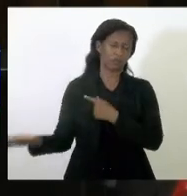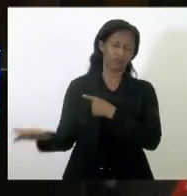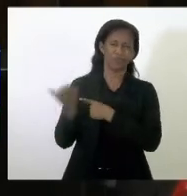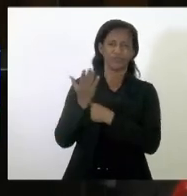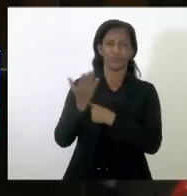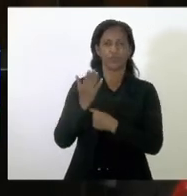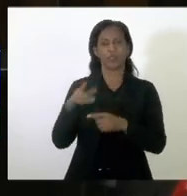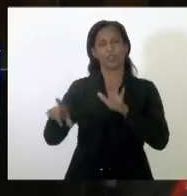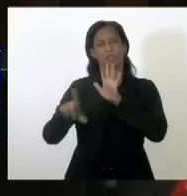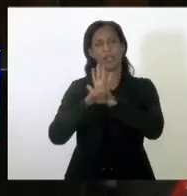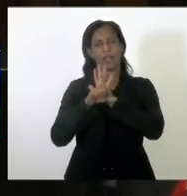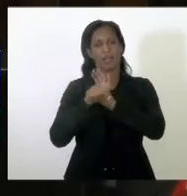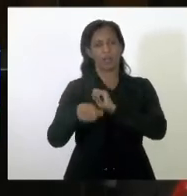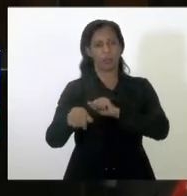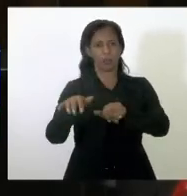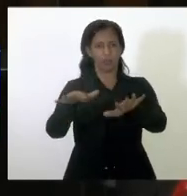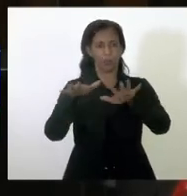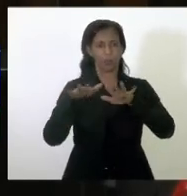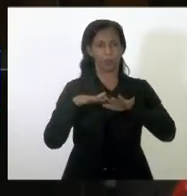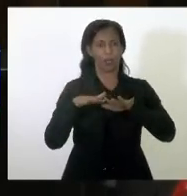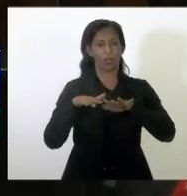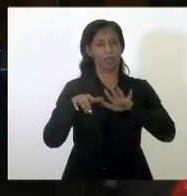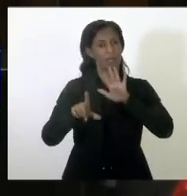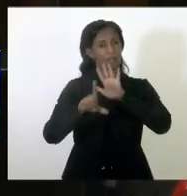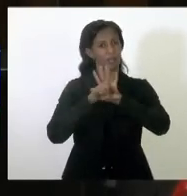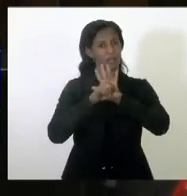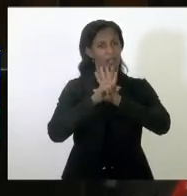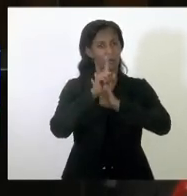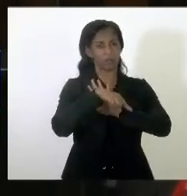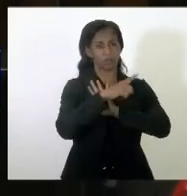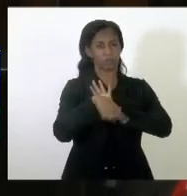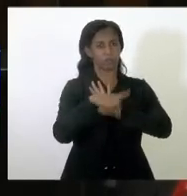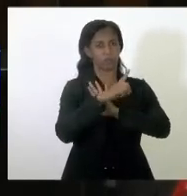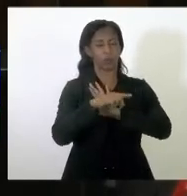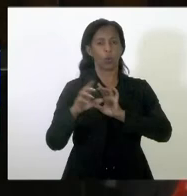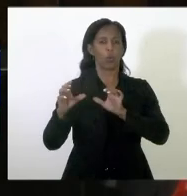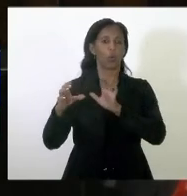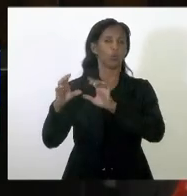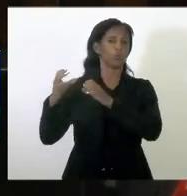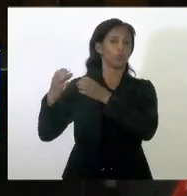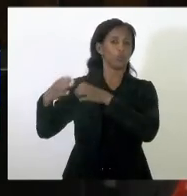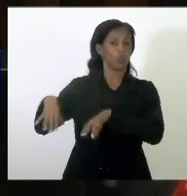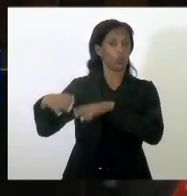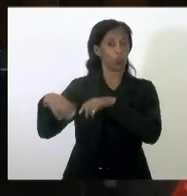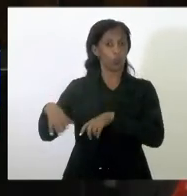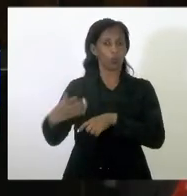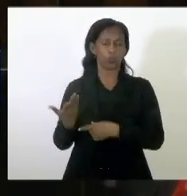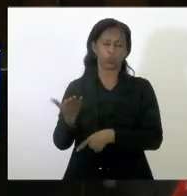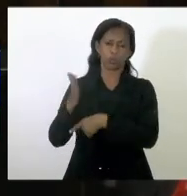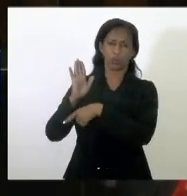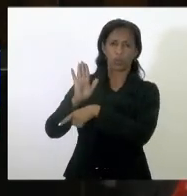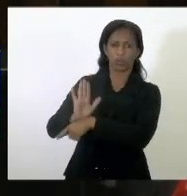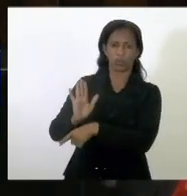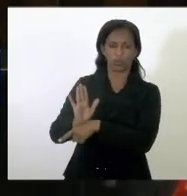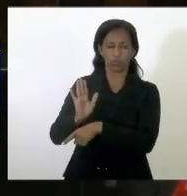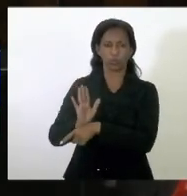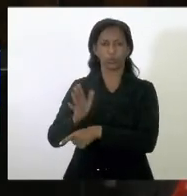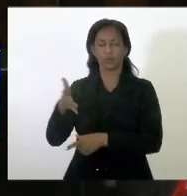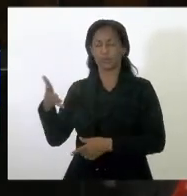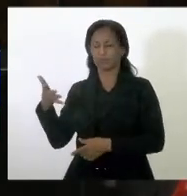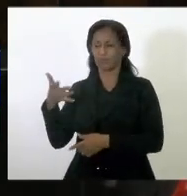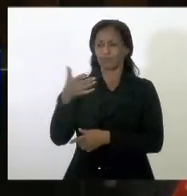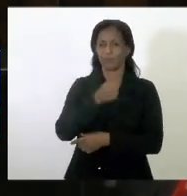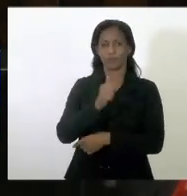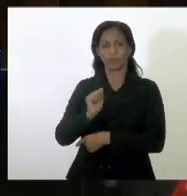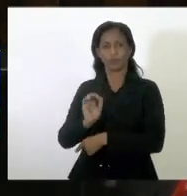aprovação dessa lei em plenário, e essa lei suspendeu a validade dos concursos públicos, dando uma salvaguarda jurídica, sendo uma boia de salvação